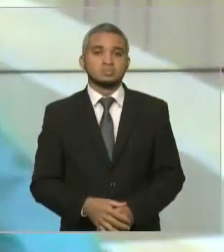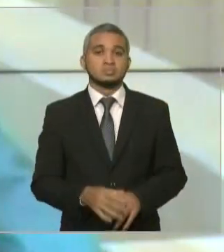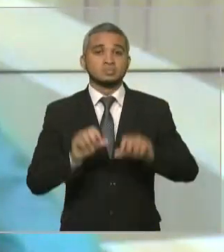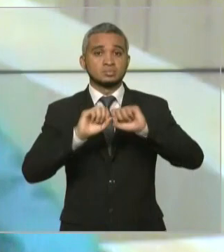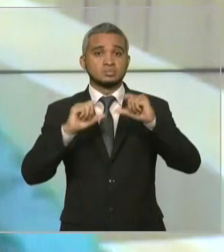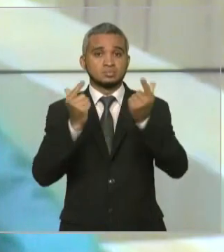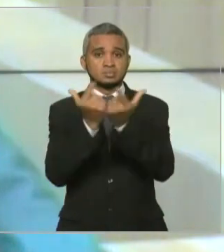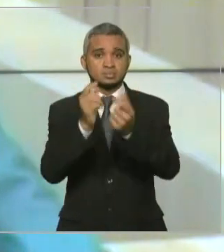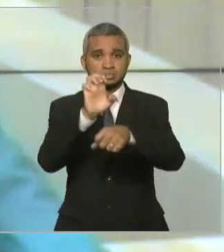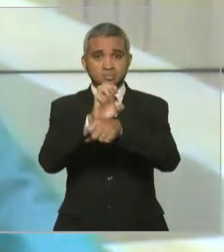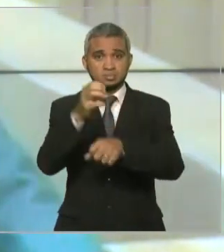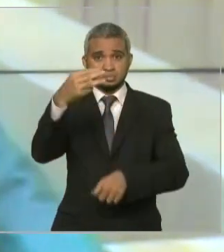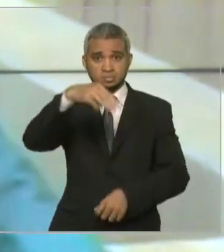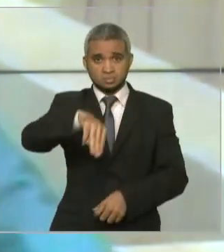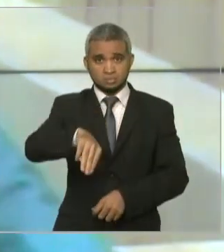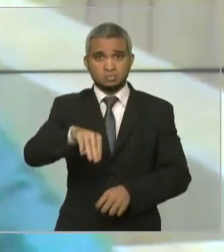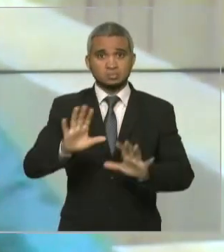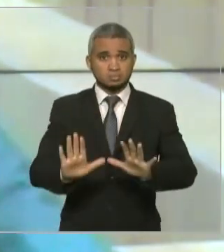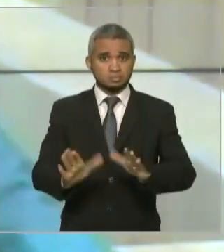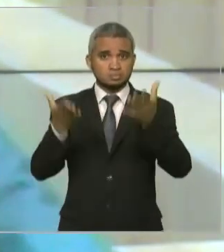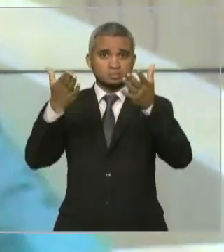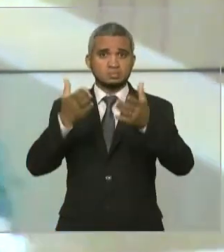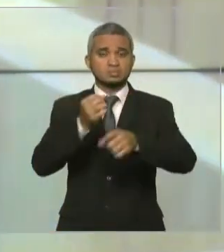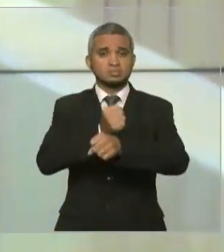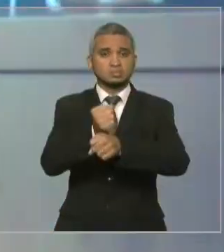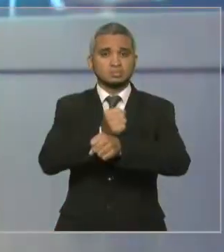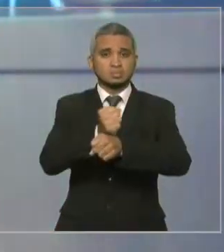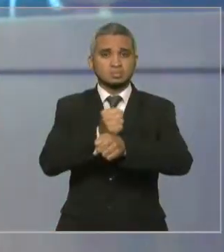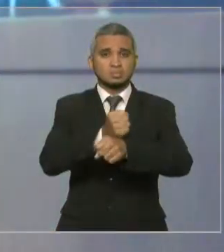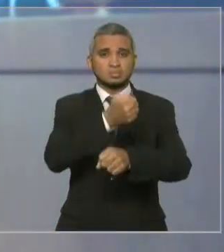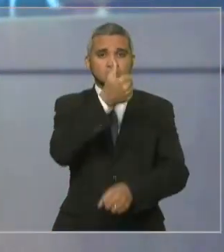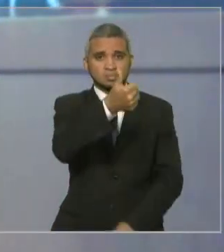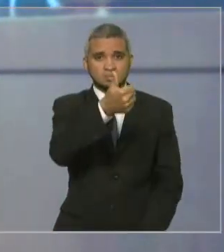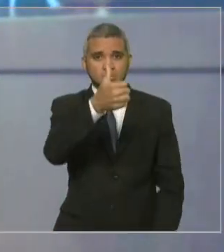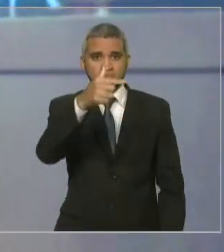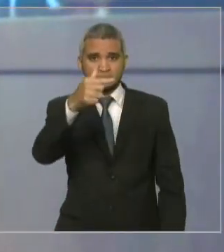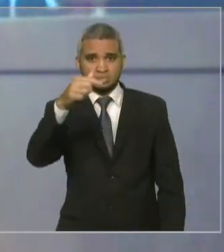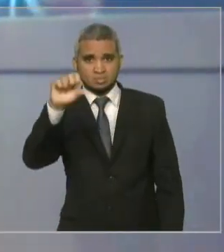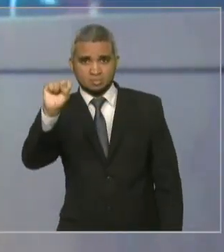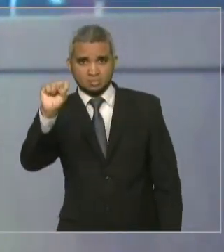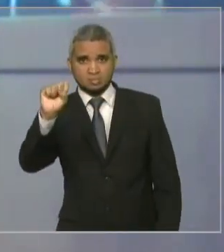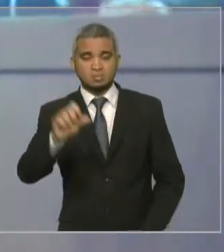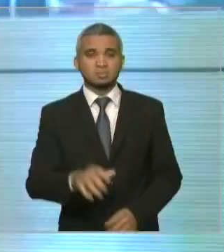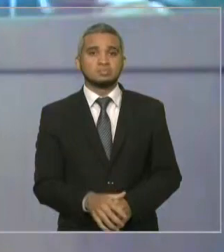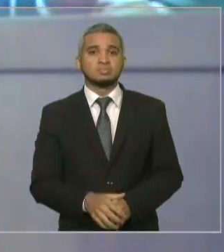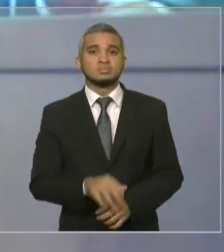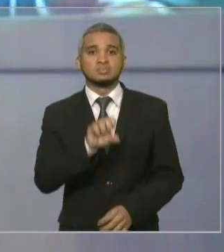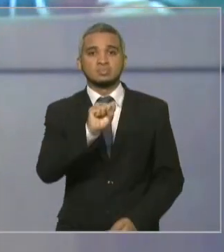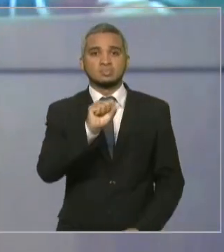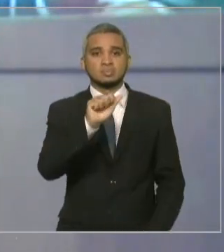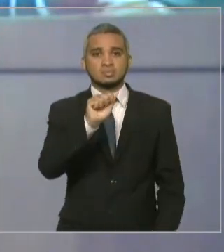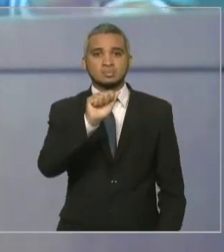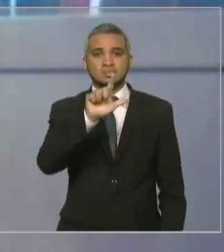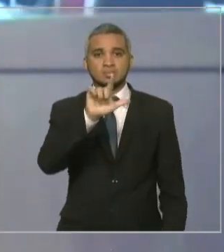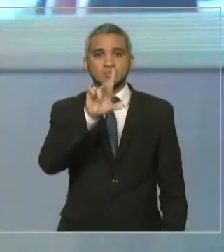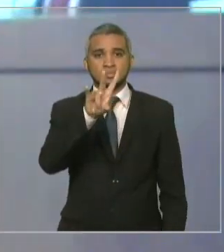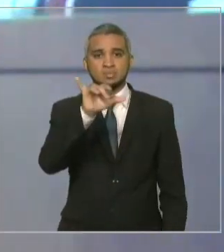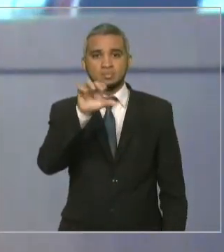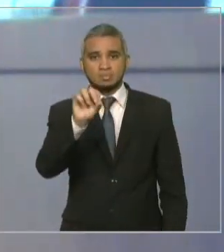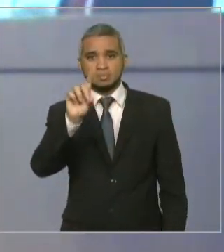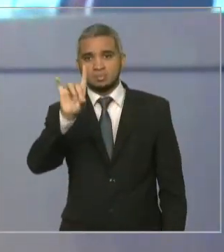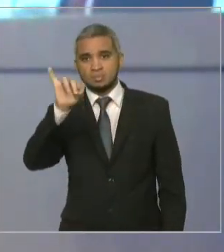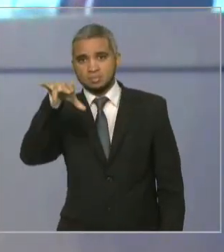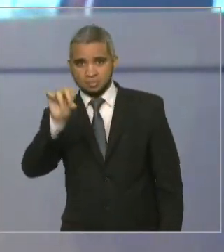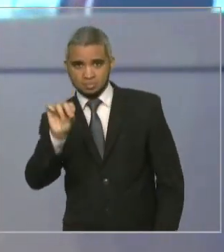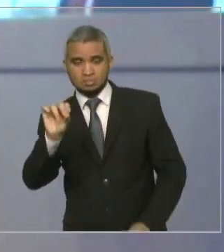Legislativa do Maranhão completou 178 anos, Sálvio Dino foi homenageado pelo